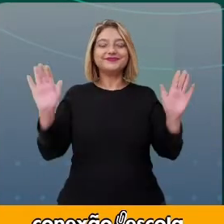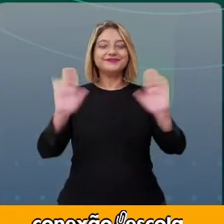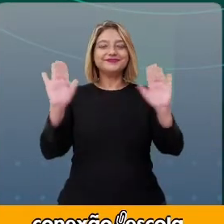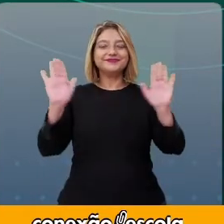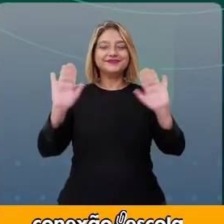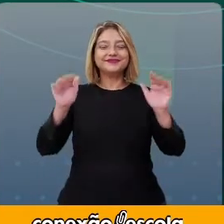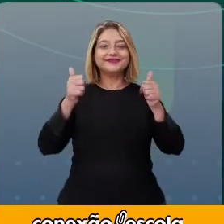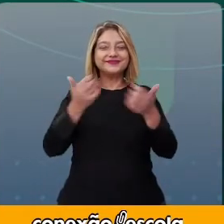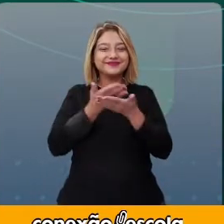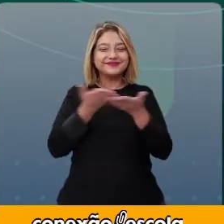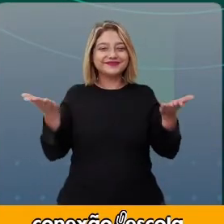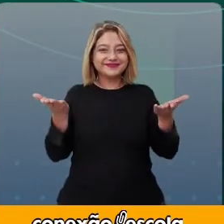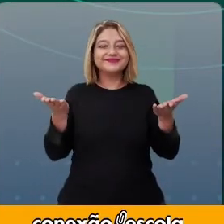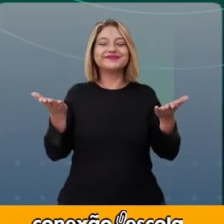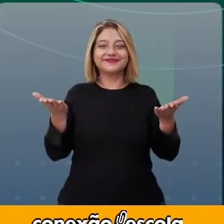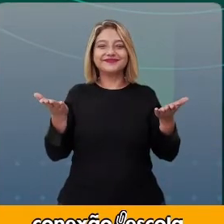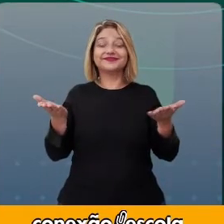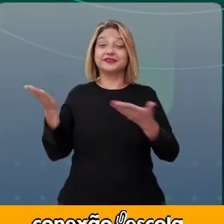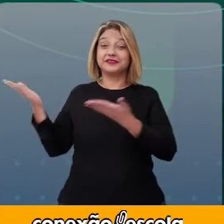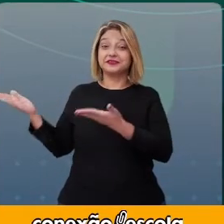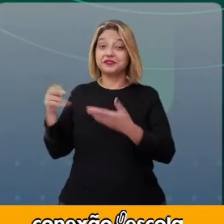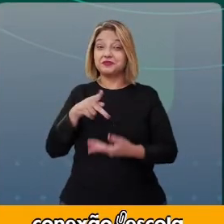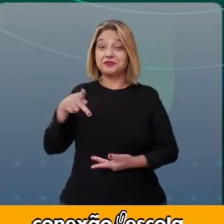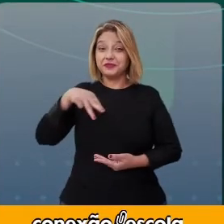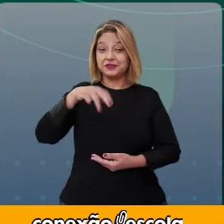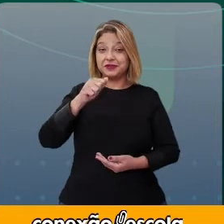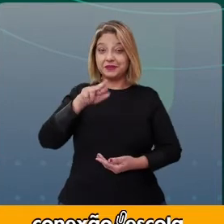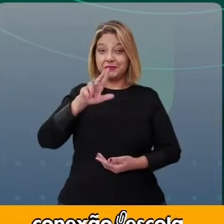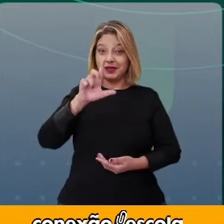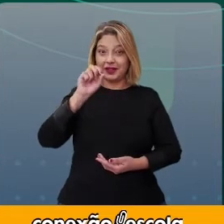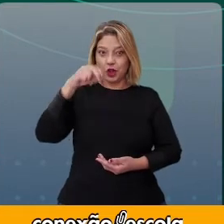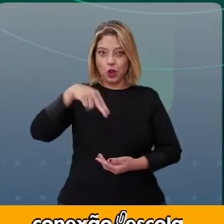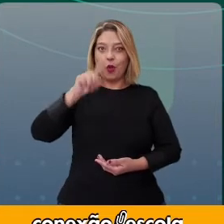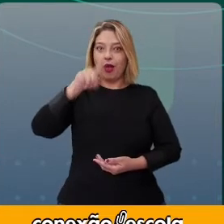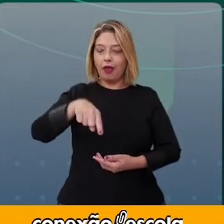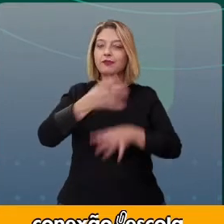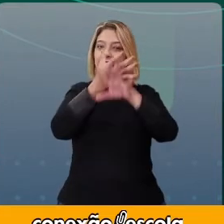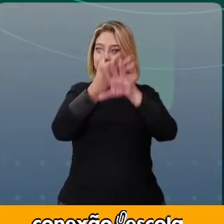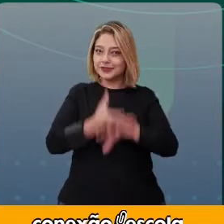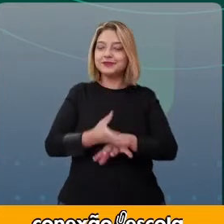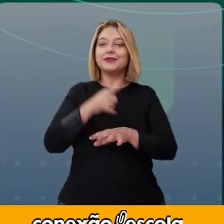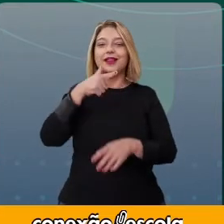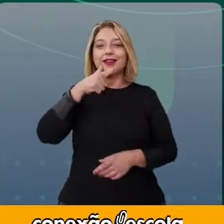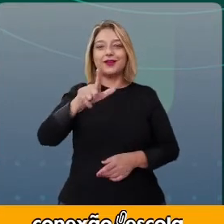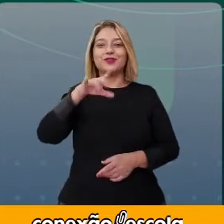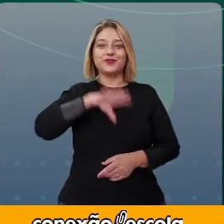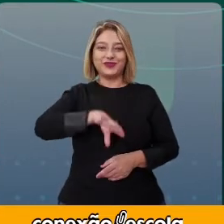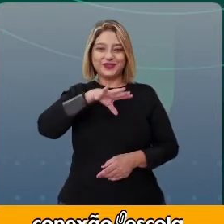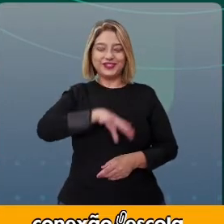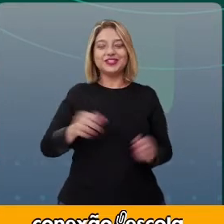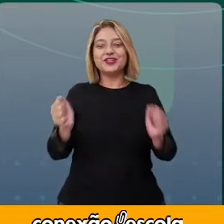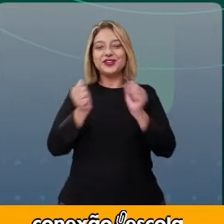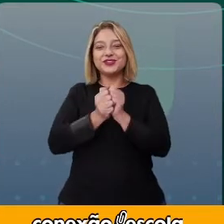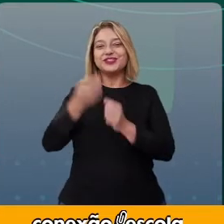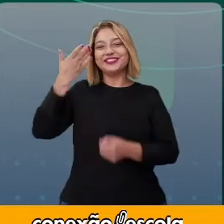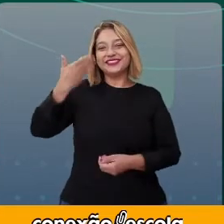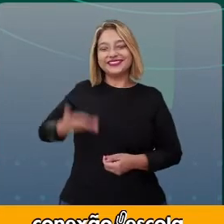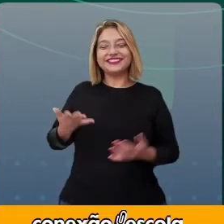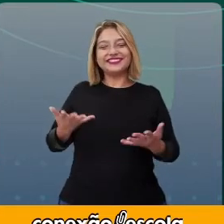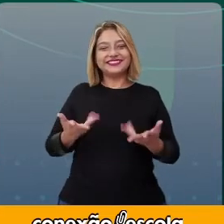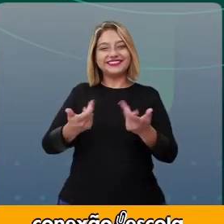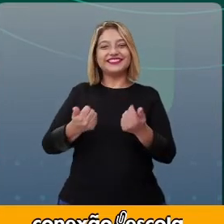Olá, pessoal, tudo bem com vocês? Eu sou o professor Marlon, professor de língua portuguesa. Estou aqui na companhia da nossa